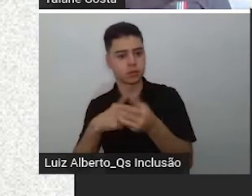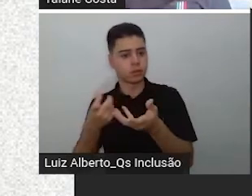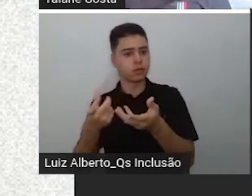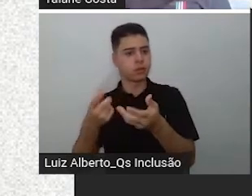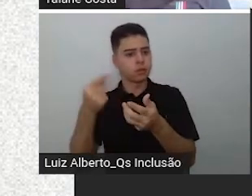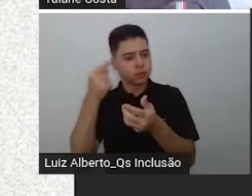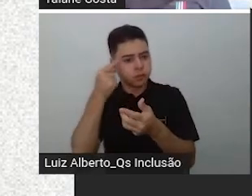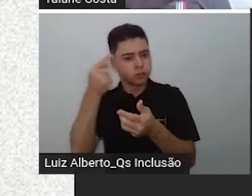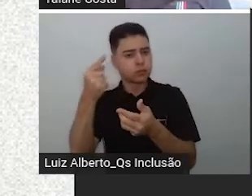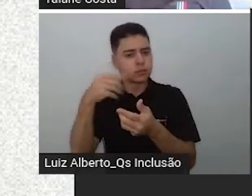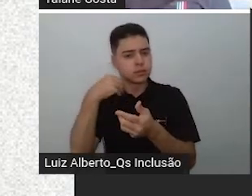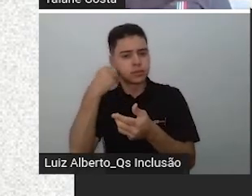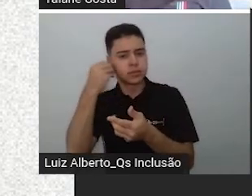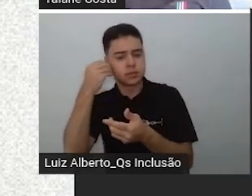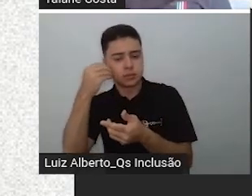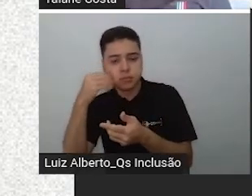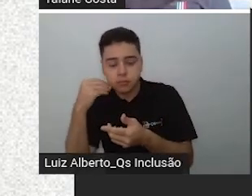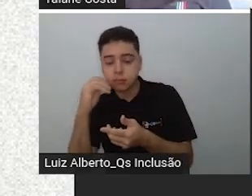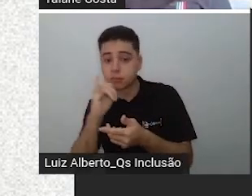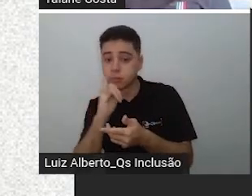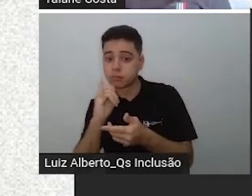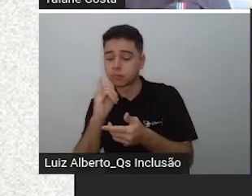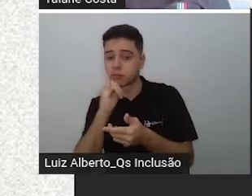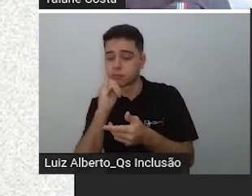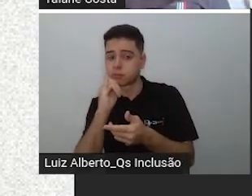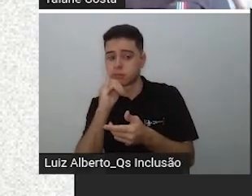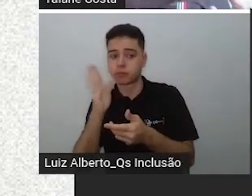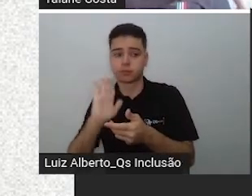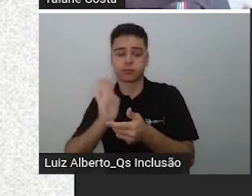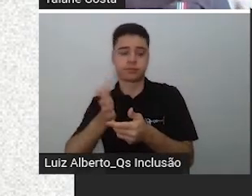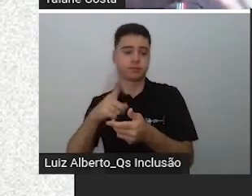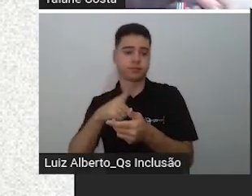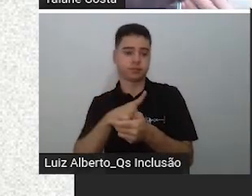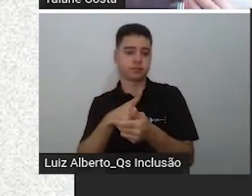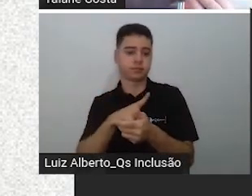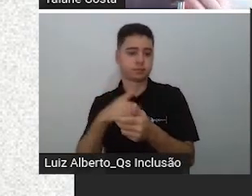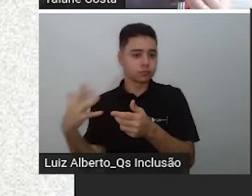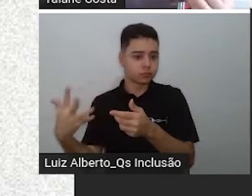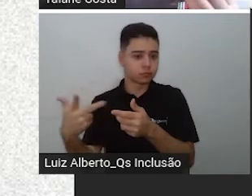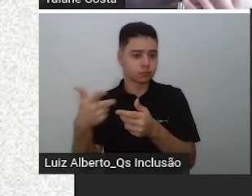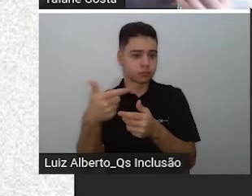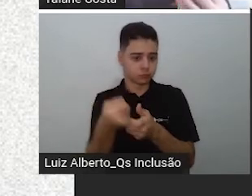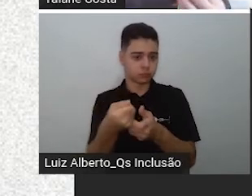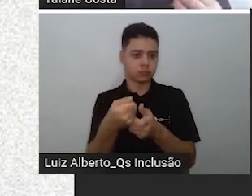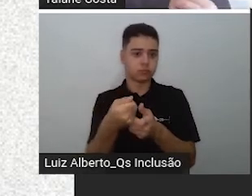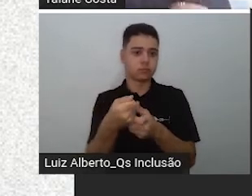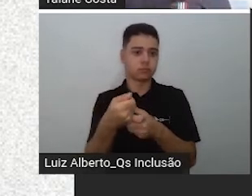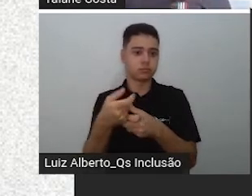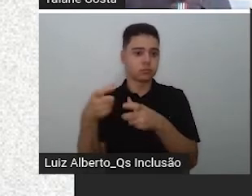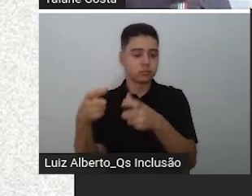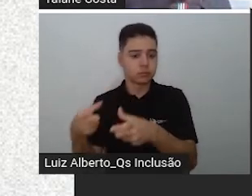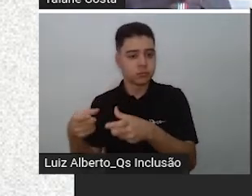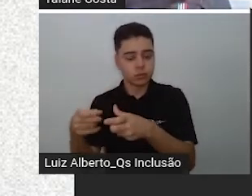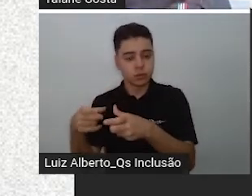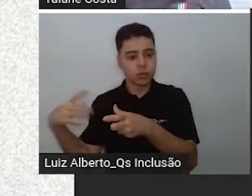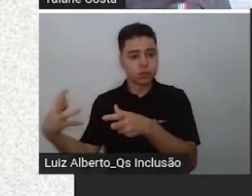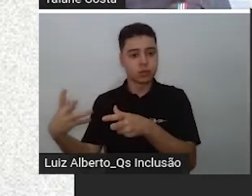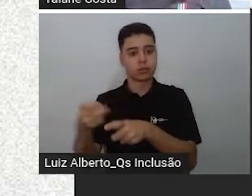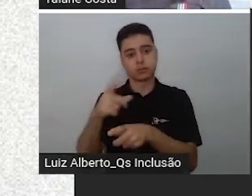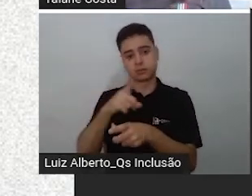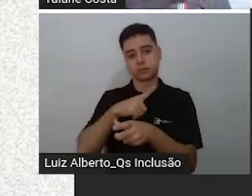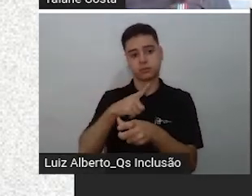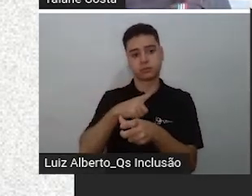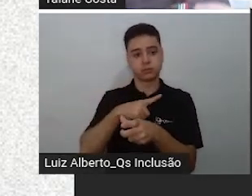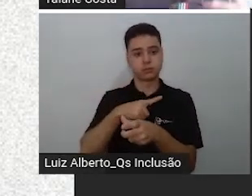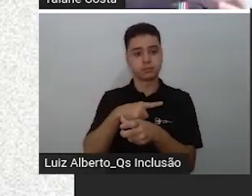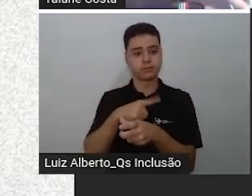experiências, ele vem já, né, da onde da onde ele vem, ele tem